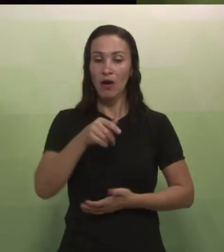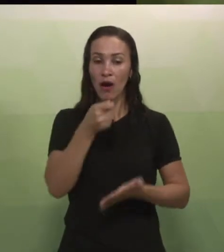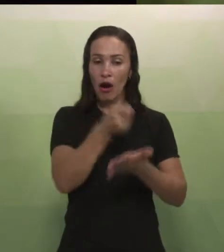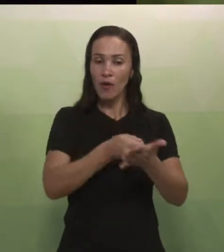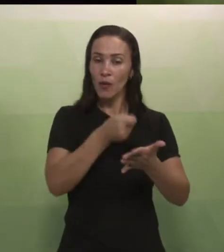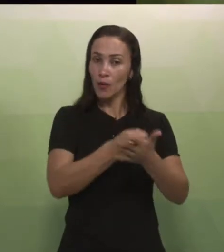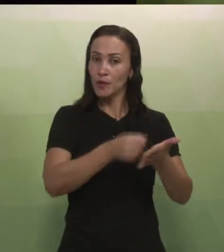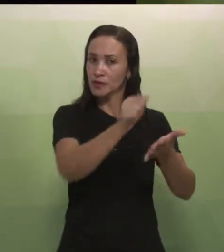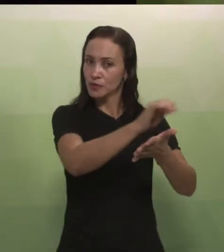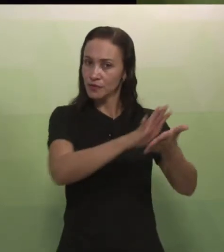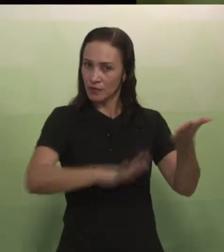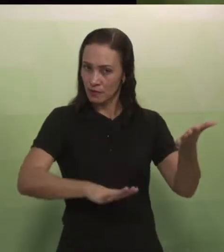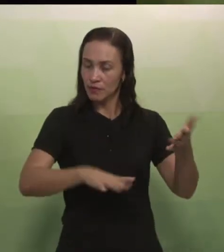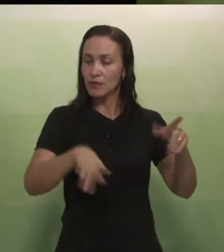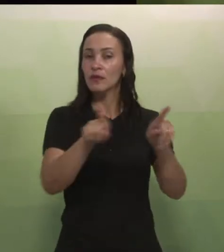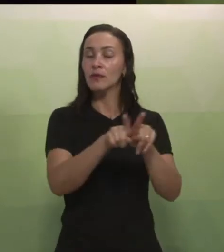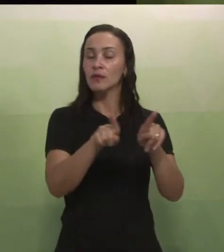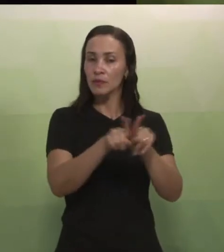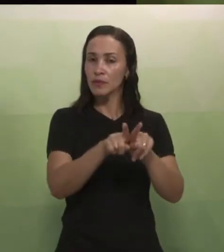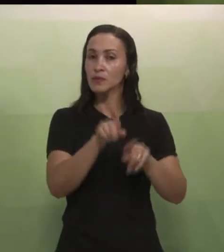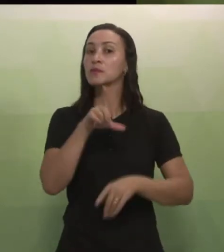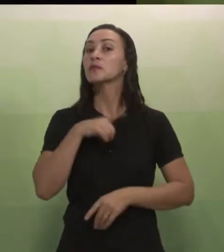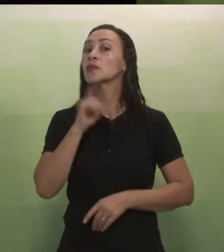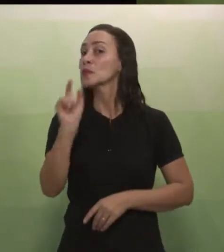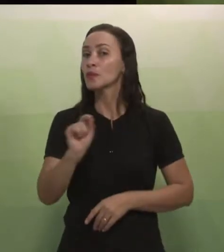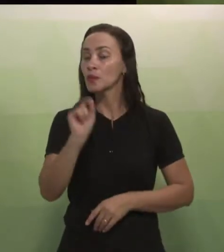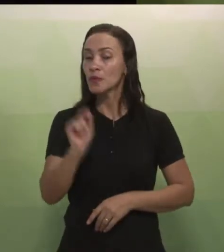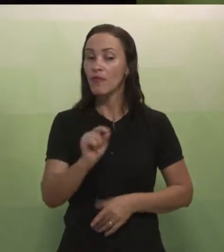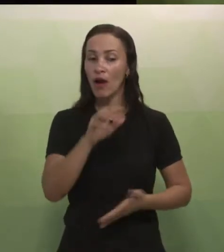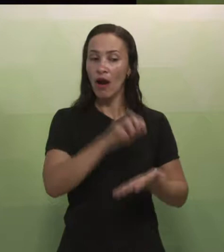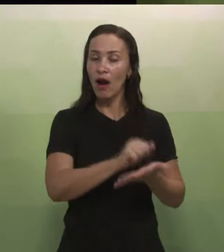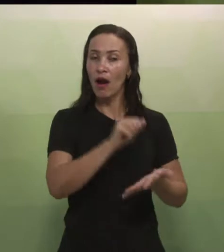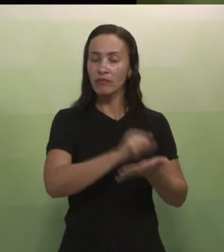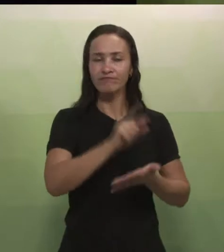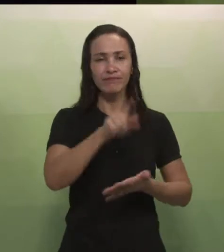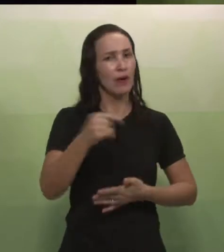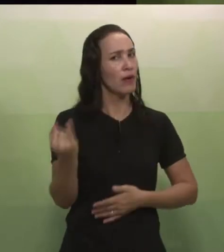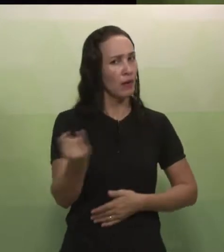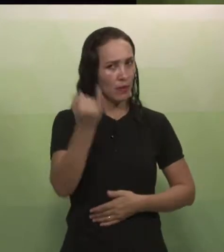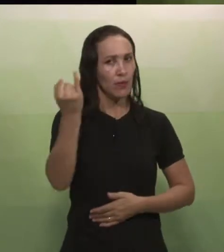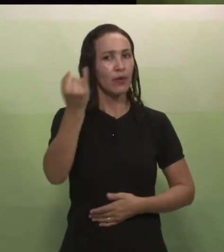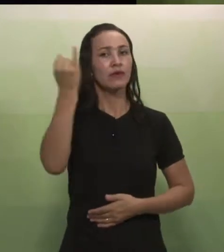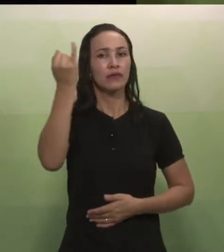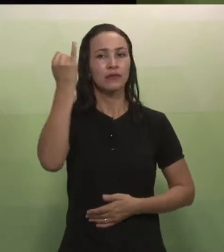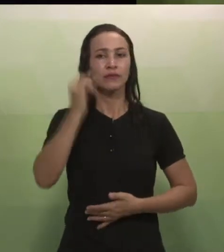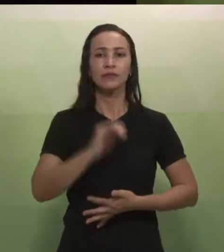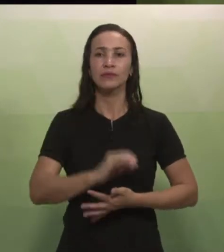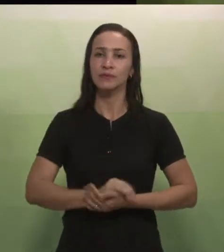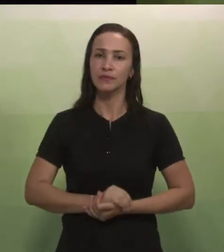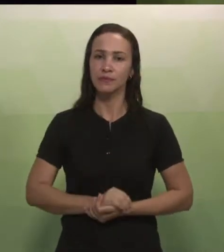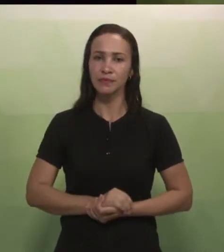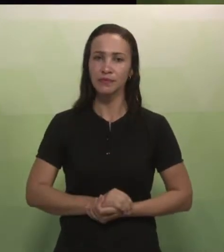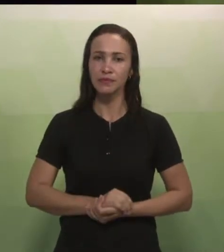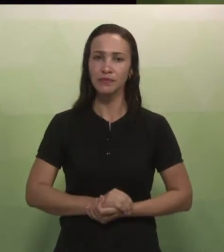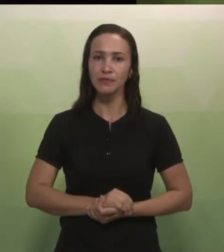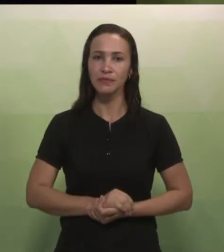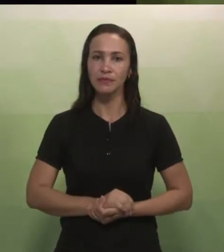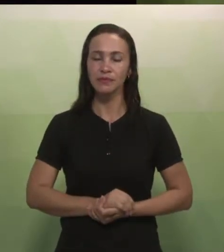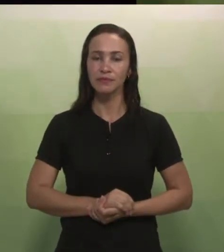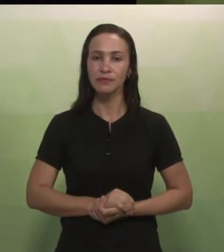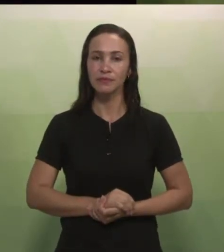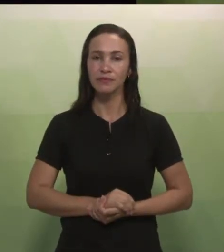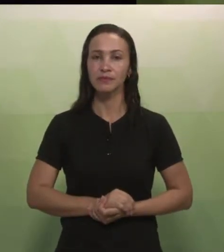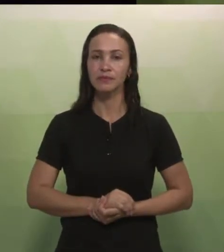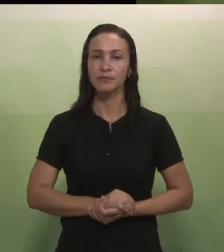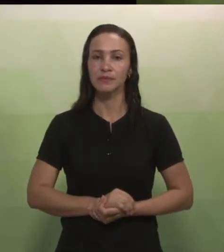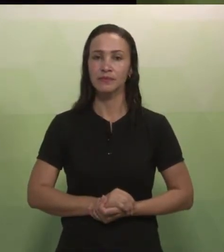cumprirão as atividades e terão esses registros fundamentados. Né? No